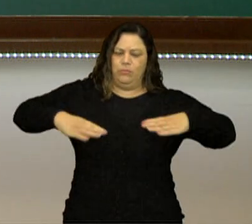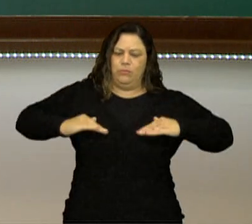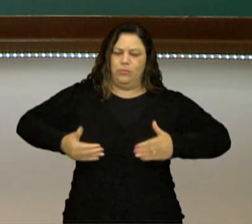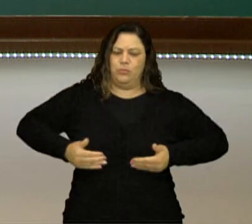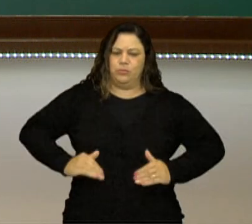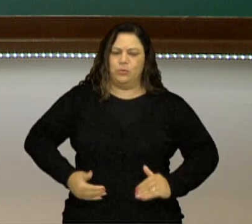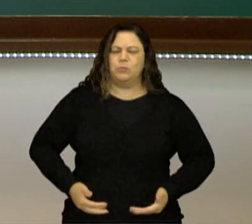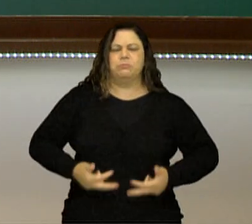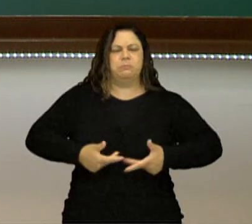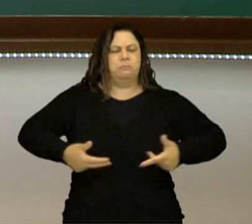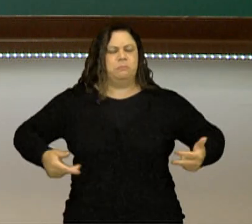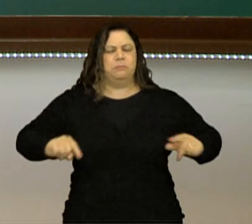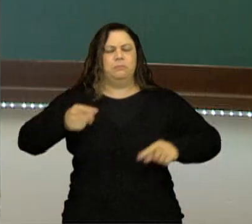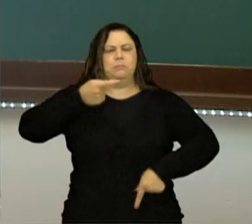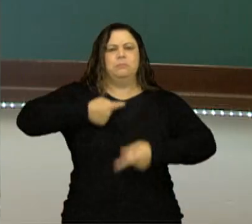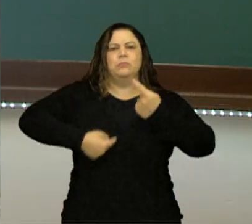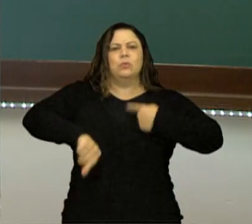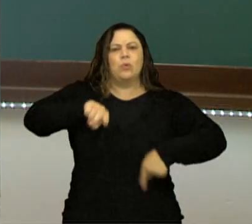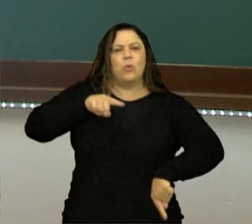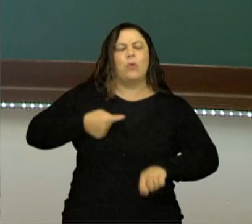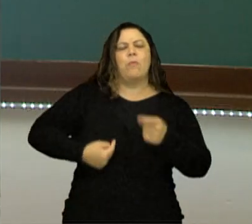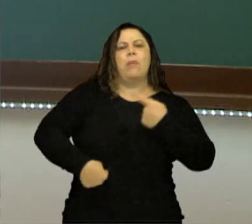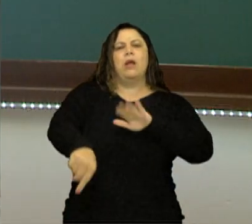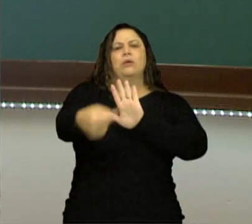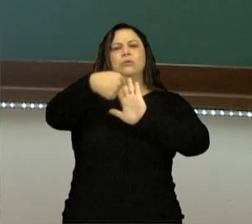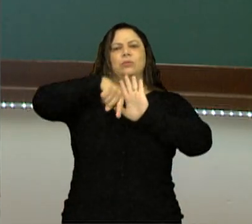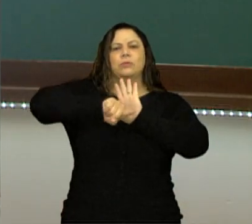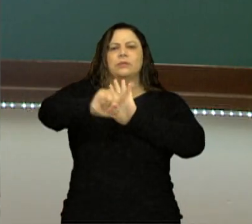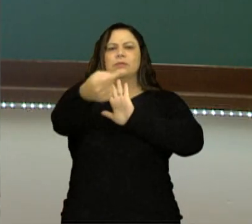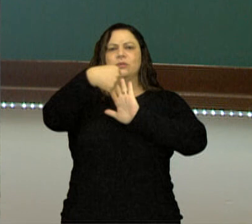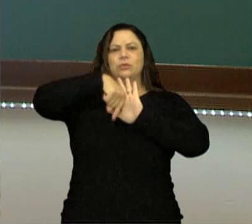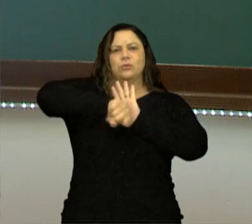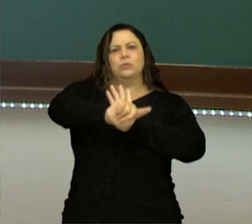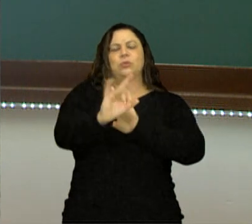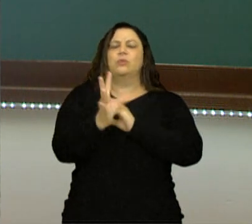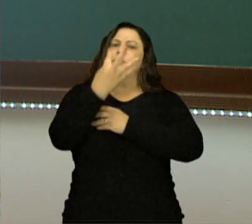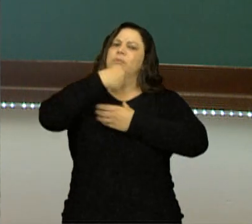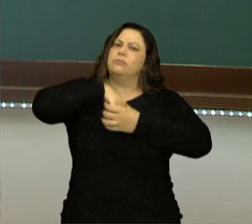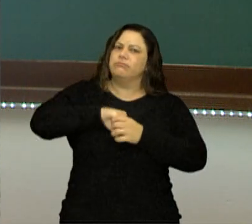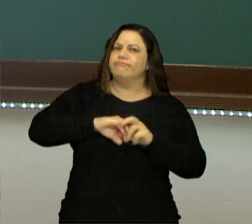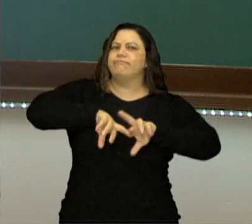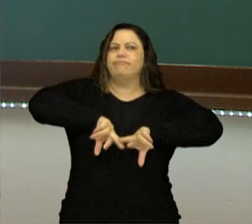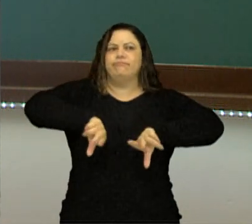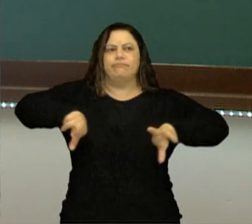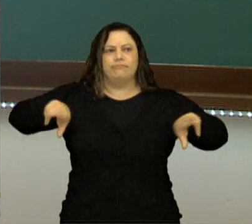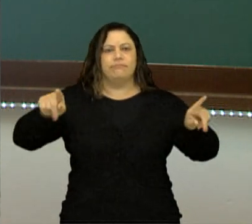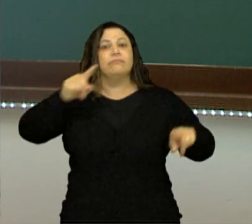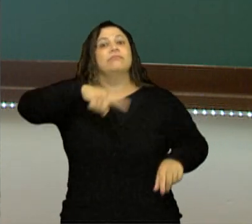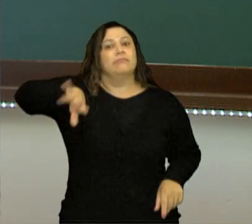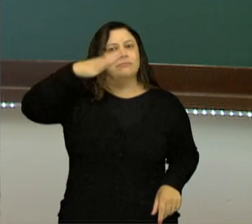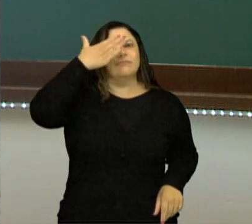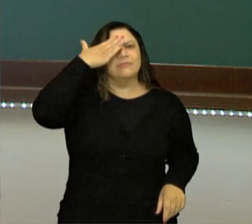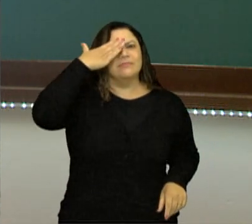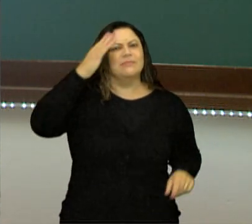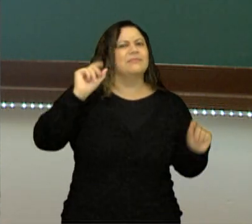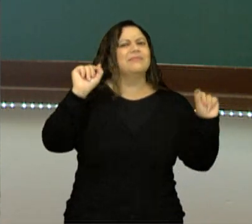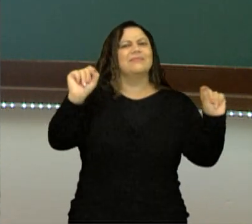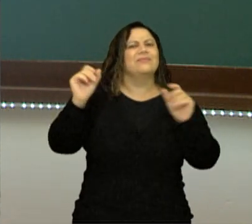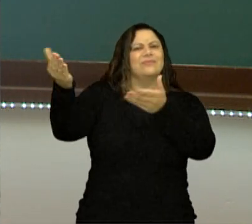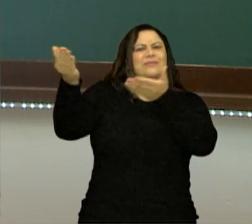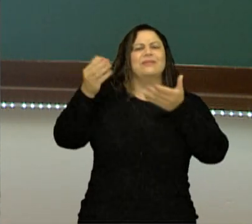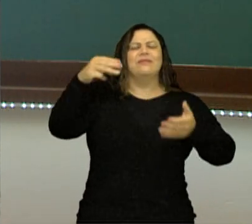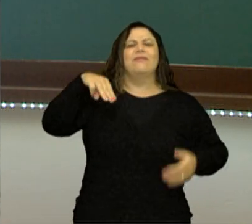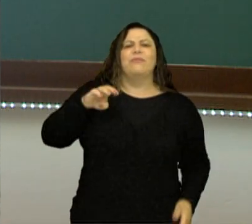alguns hormônios, anticorpos, enfim, muitas coisas, tá? Eu sei que você sabe de onde vem a